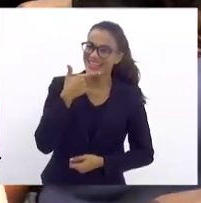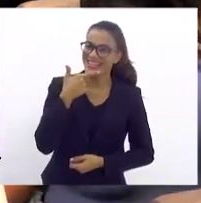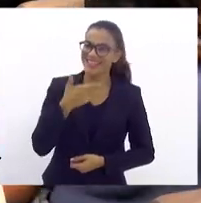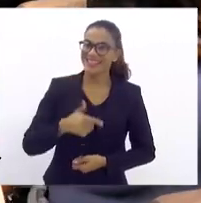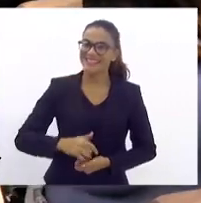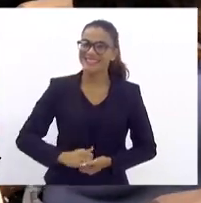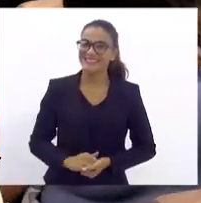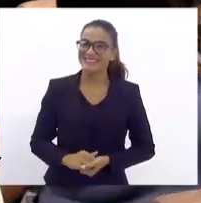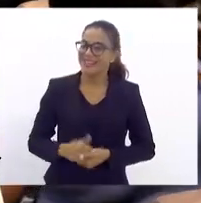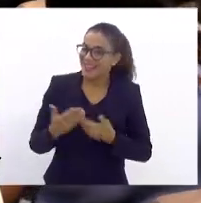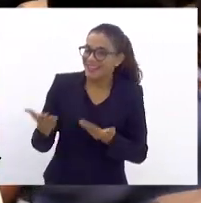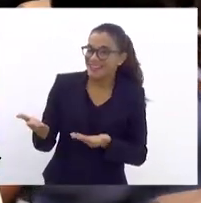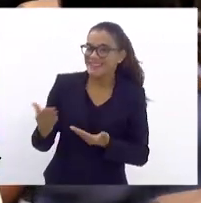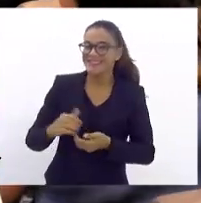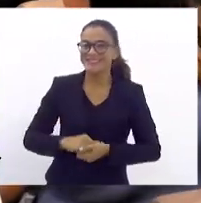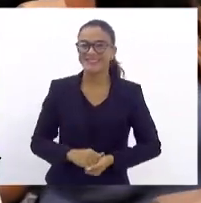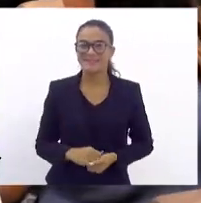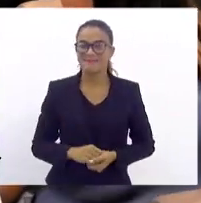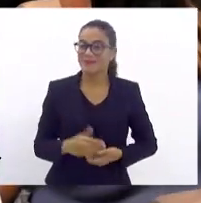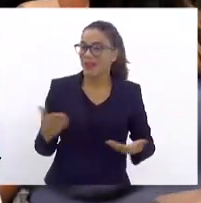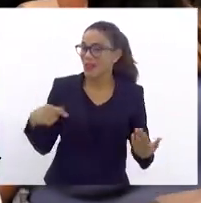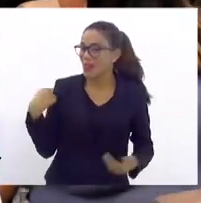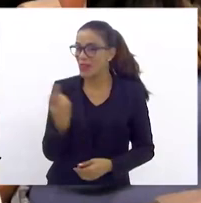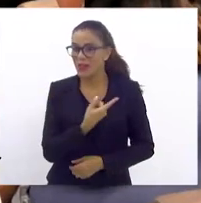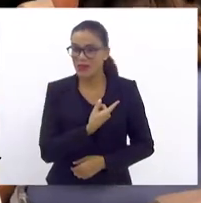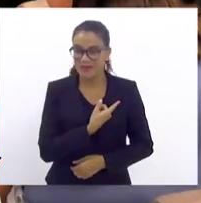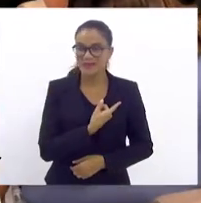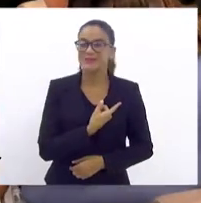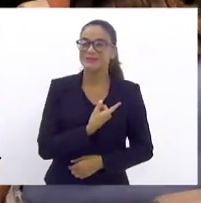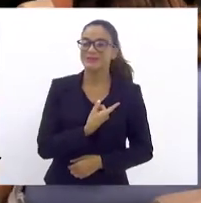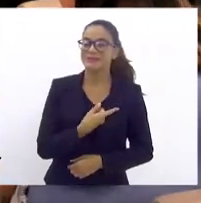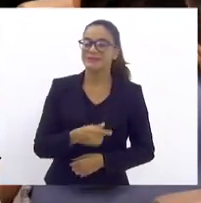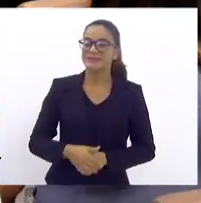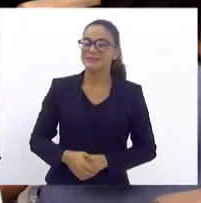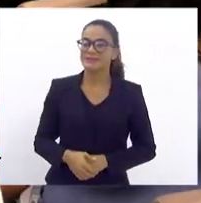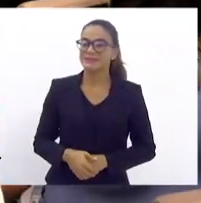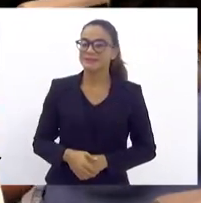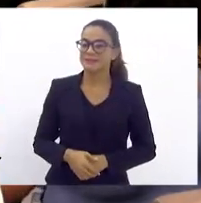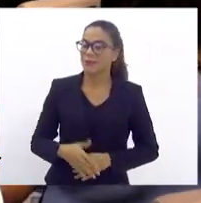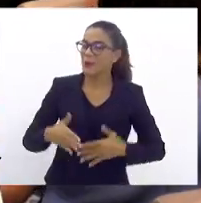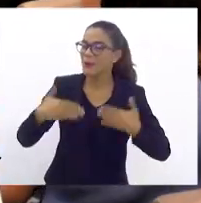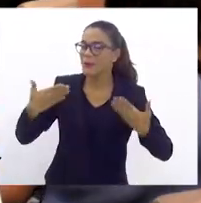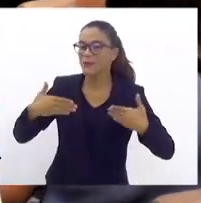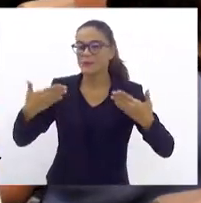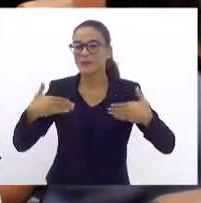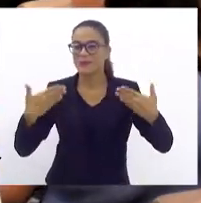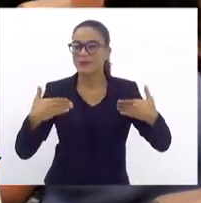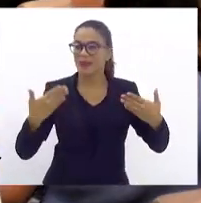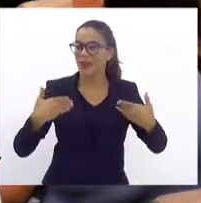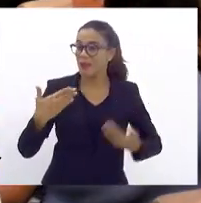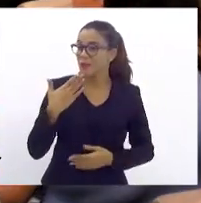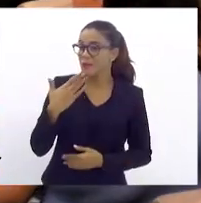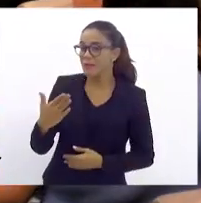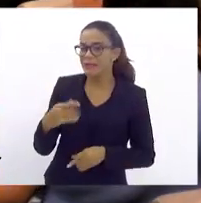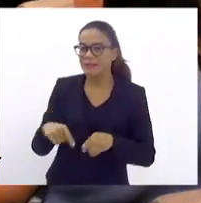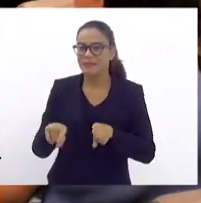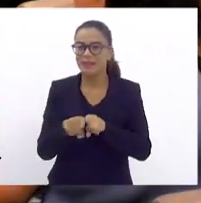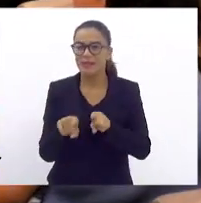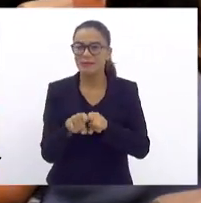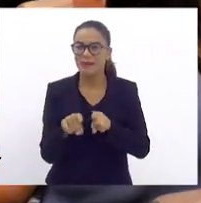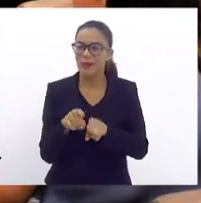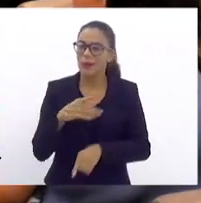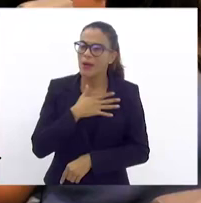é isto nós é com muita alegria eu vou pedir também Uma